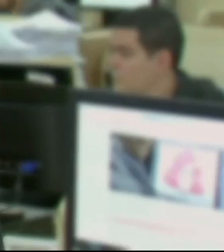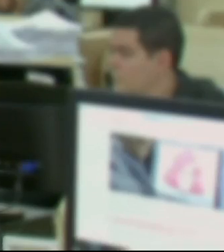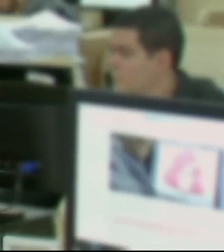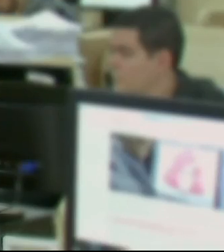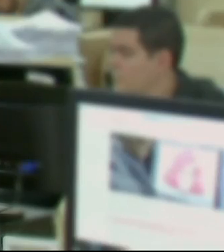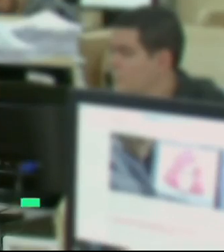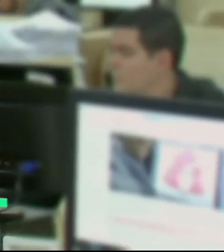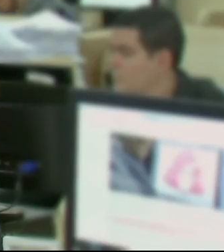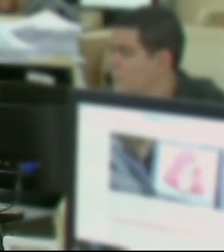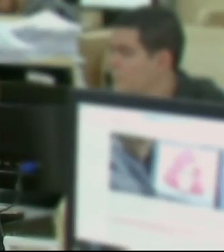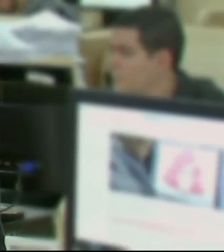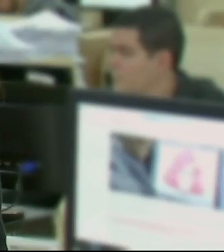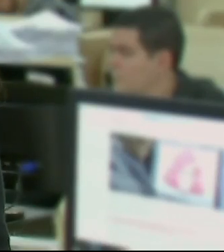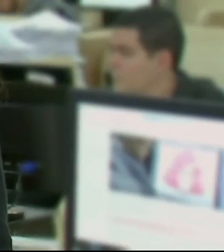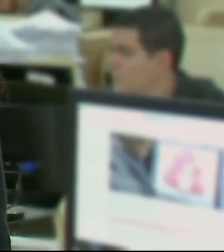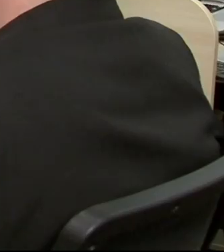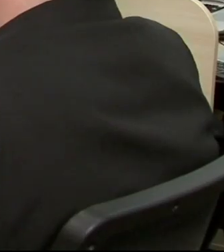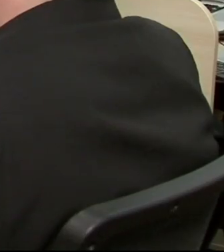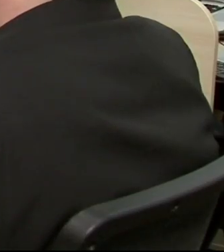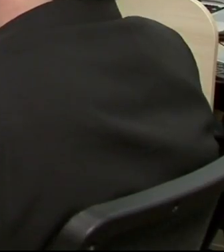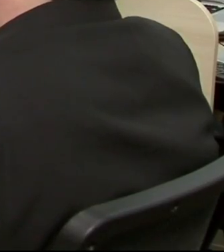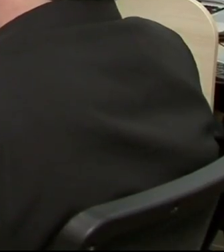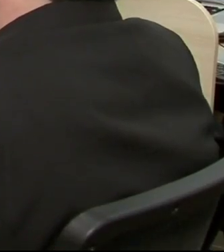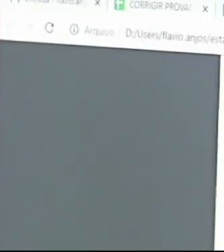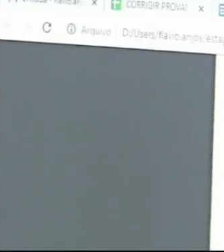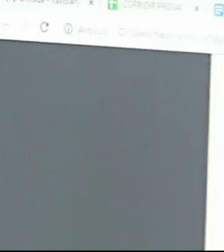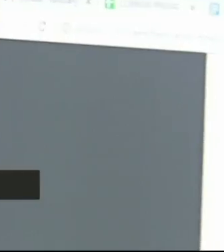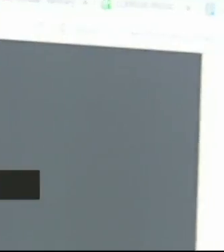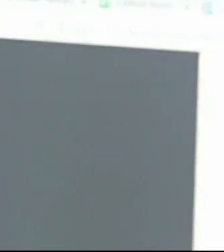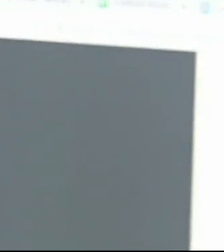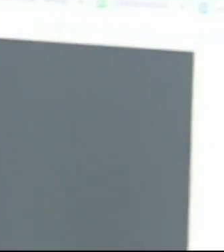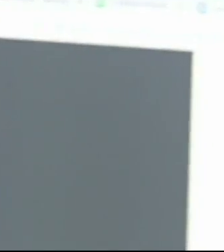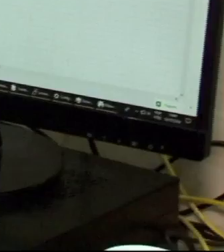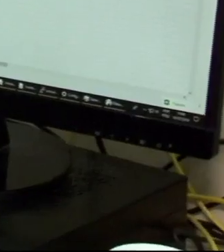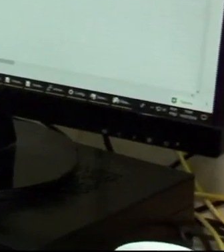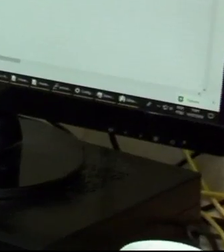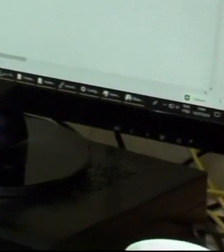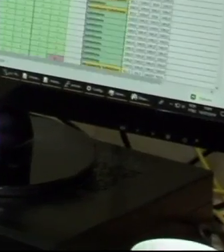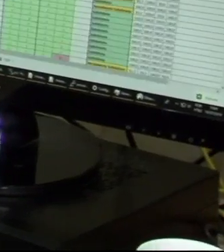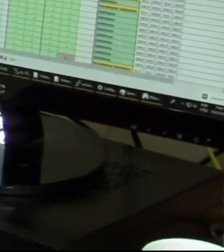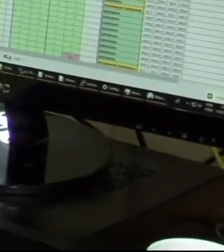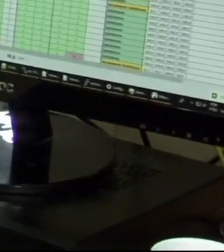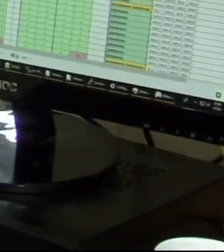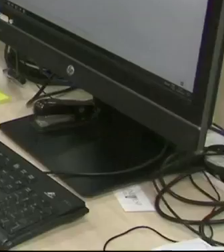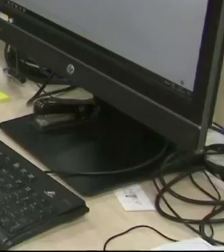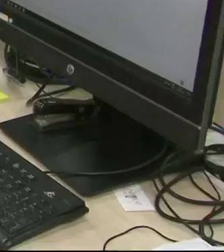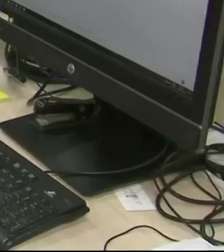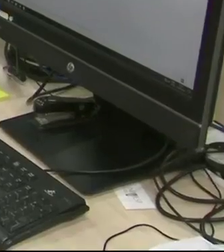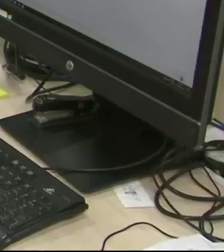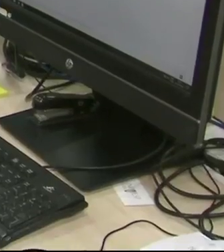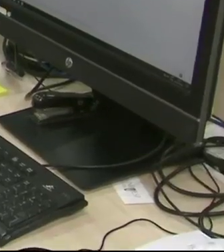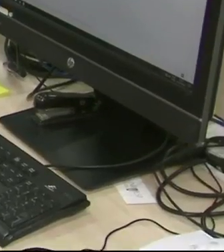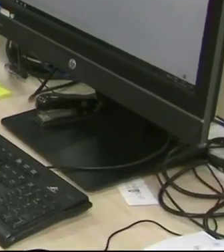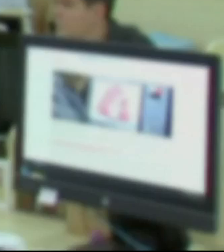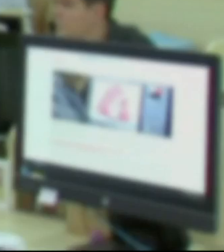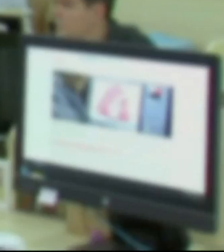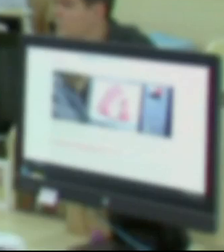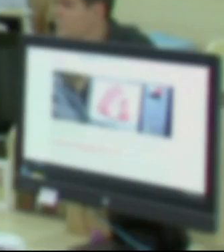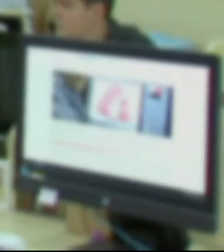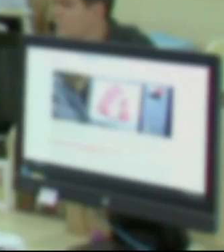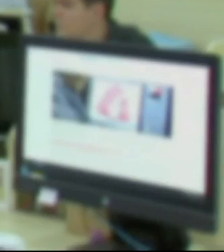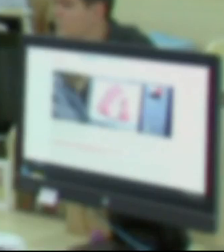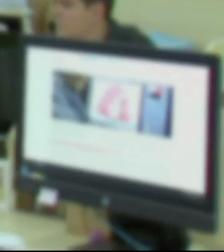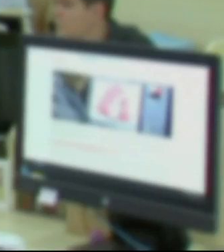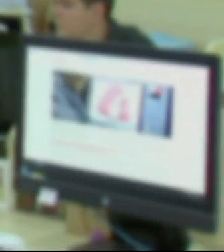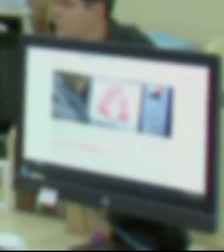e por fim a coordenação de mediação responsável pela orientação dos nossos mediadores facilitadores